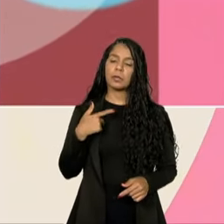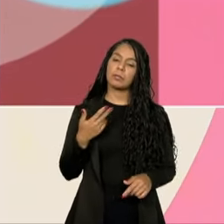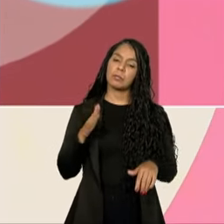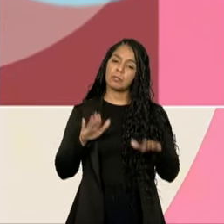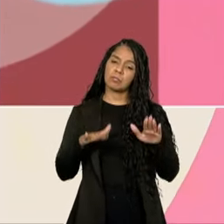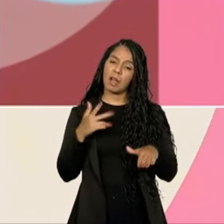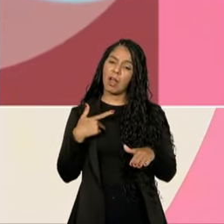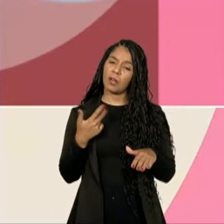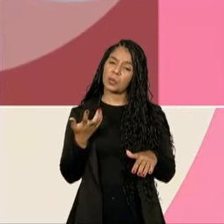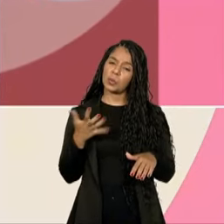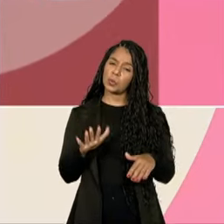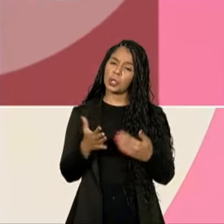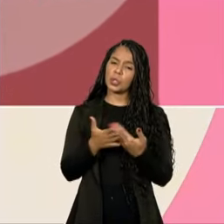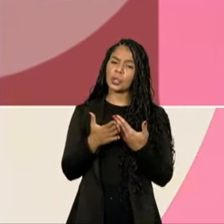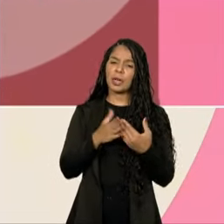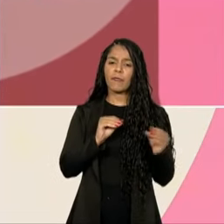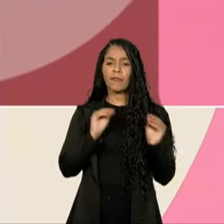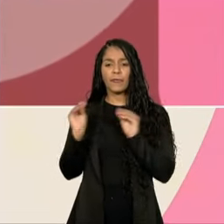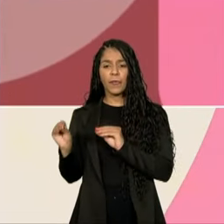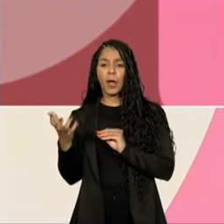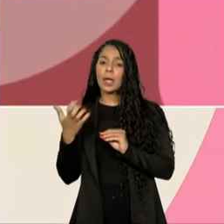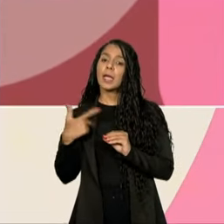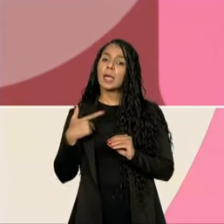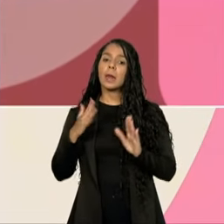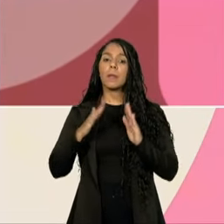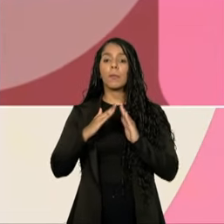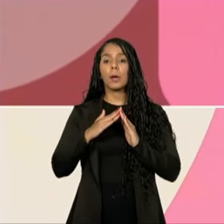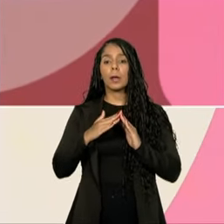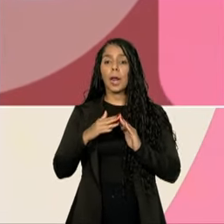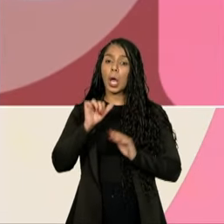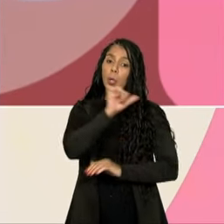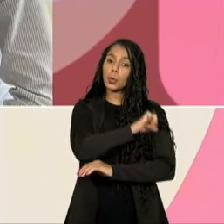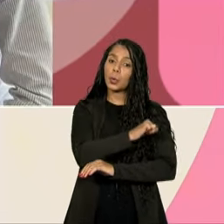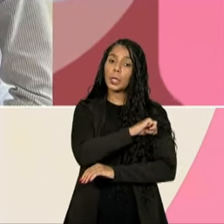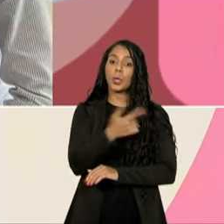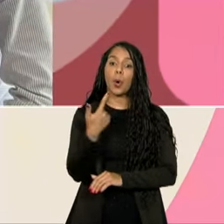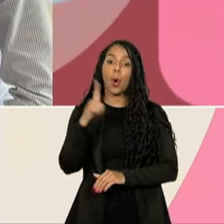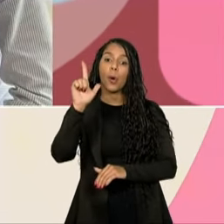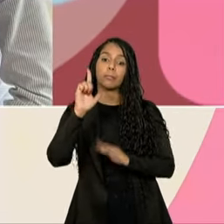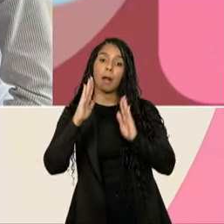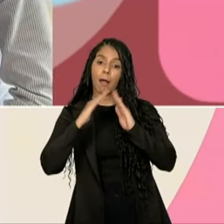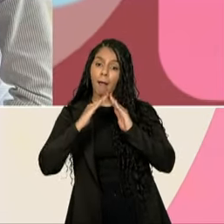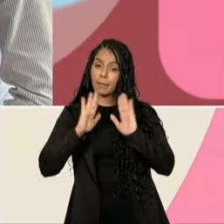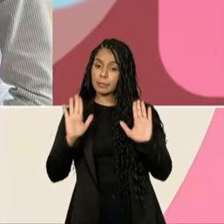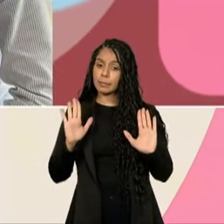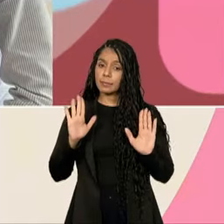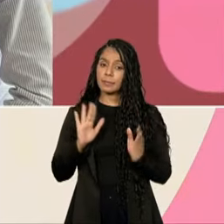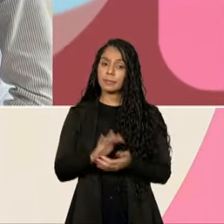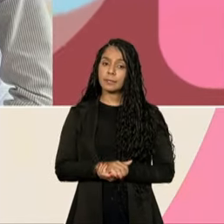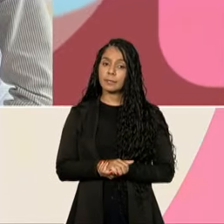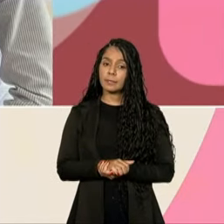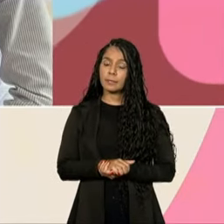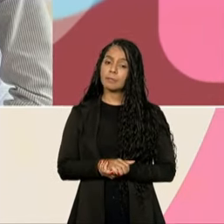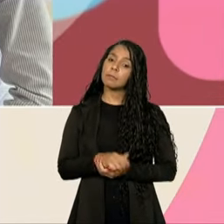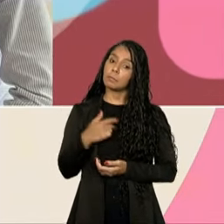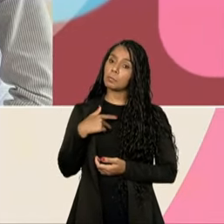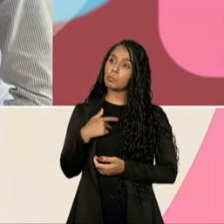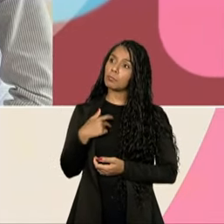pode ser que não queira estudar fora, mas pode ser que ela queira morar no Rio fora. Eu falei... É verdade.